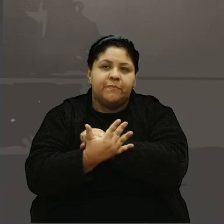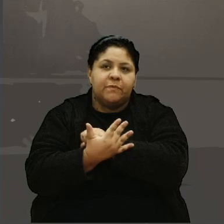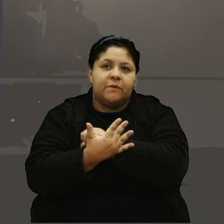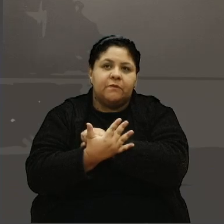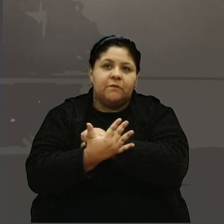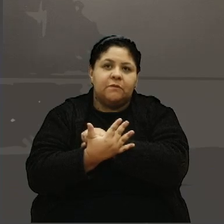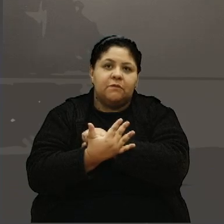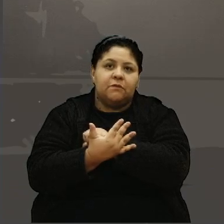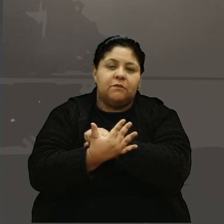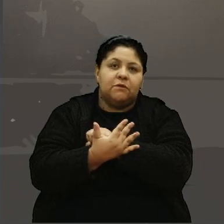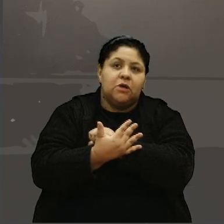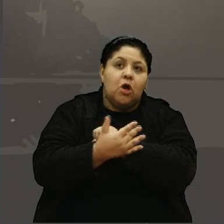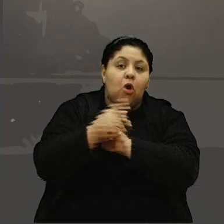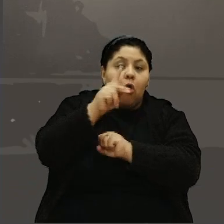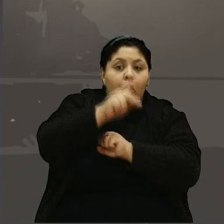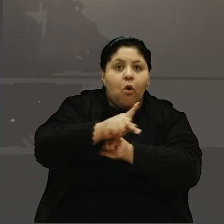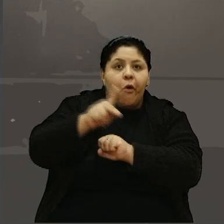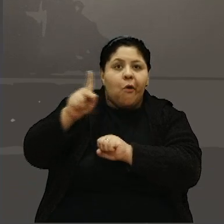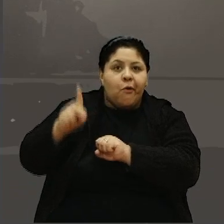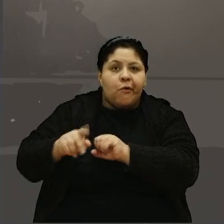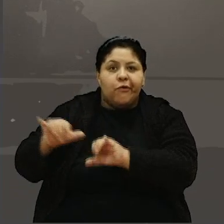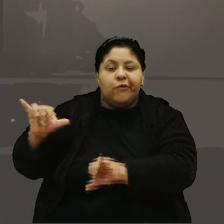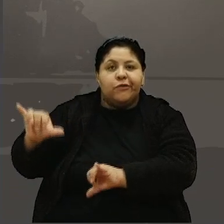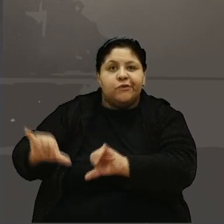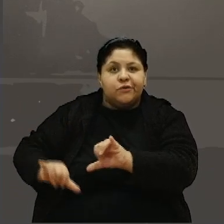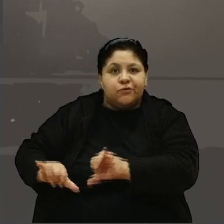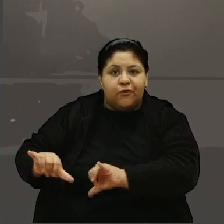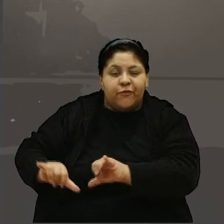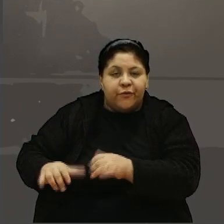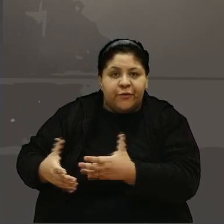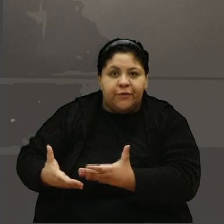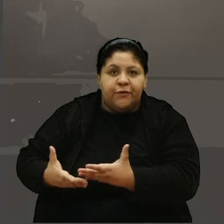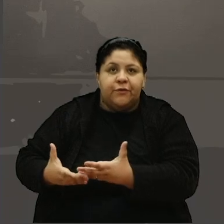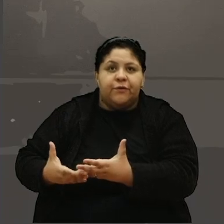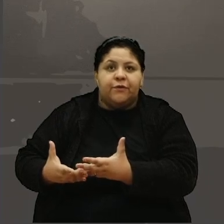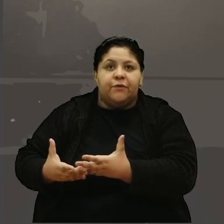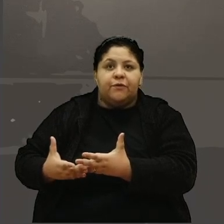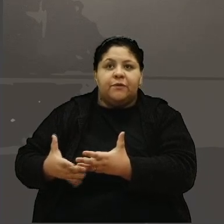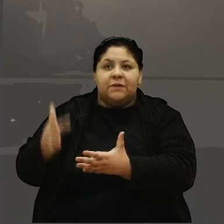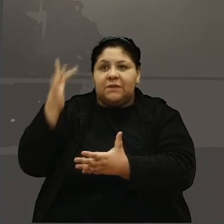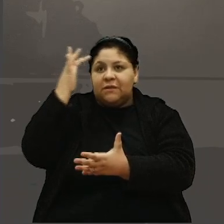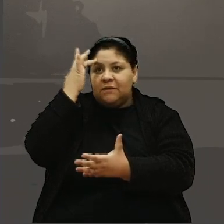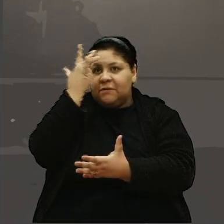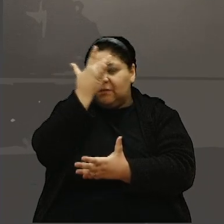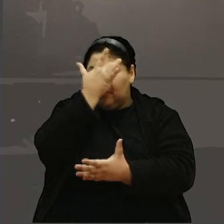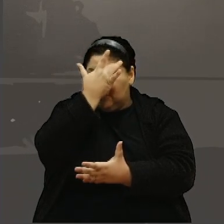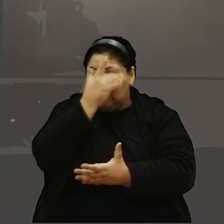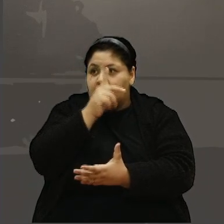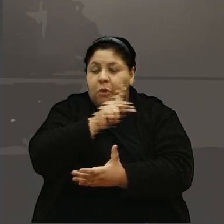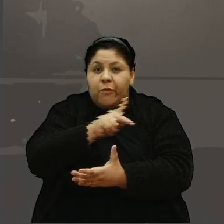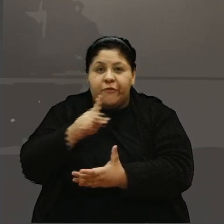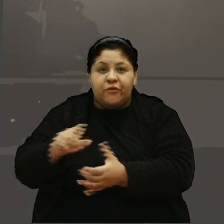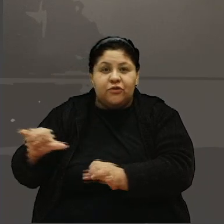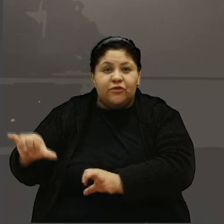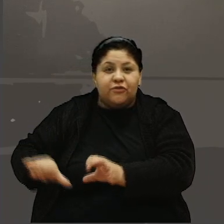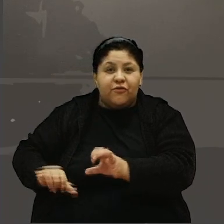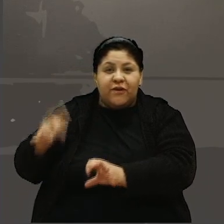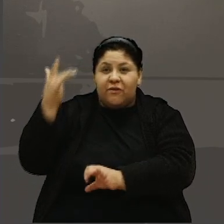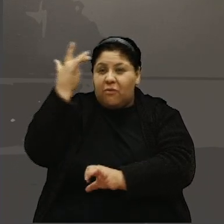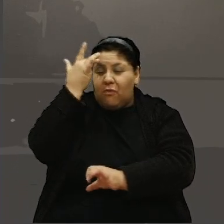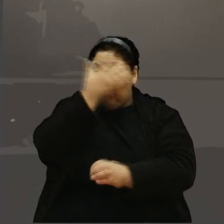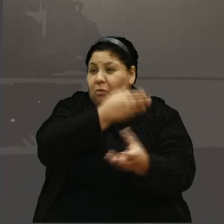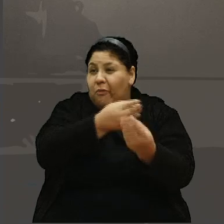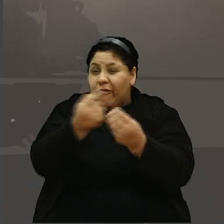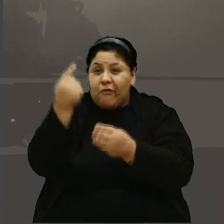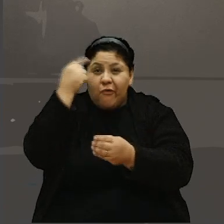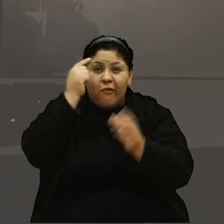de professores sofrendo com a questão de saúde mental. Então, foi pensado um projeto